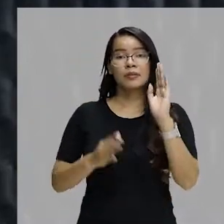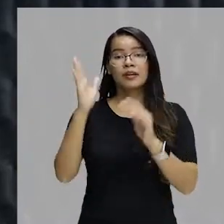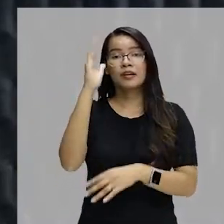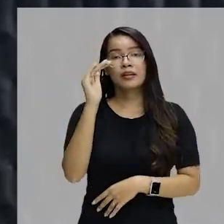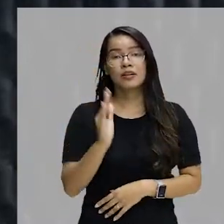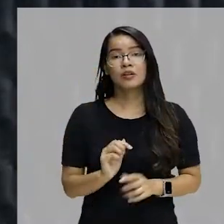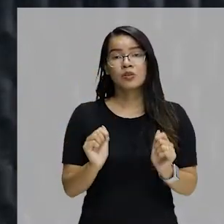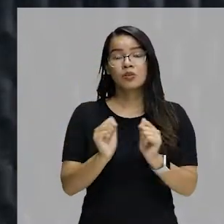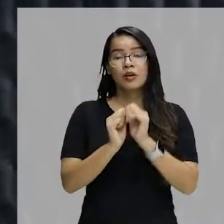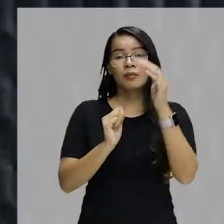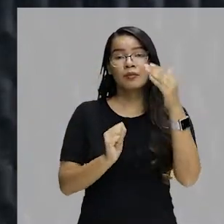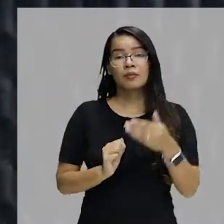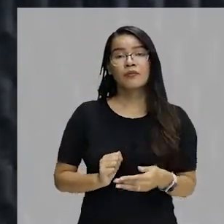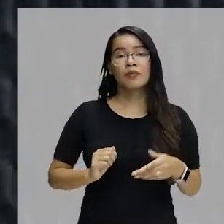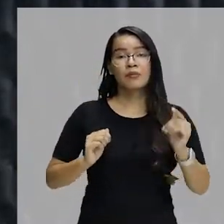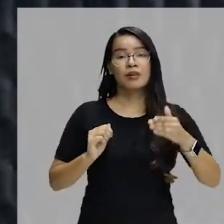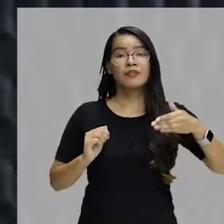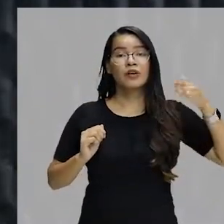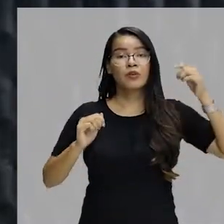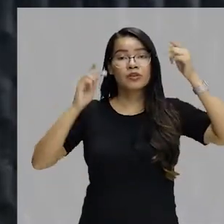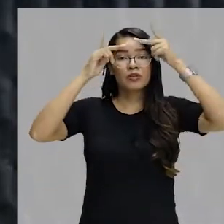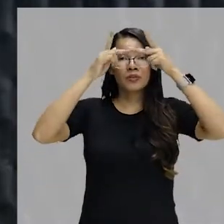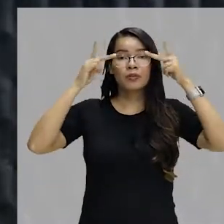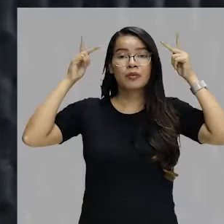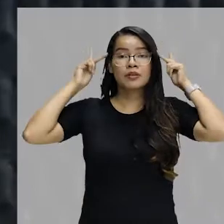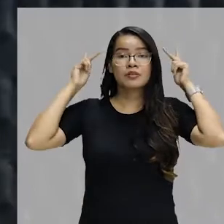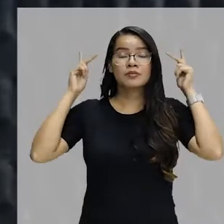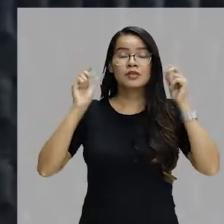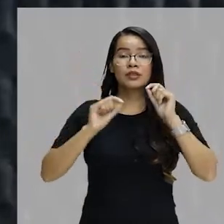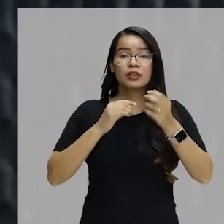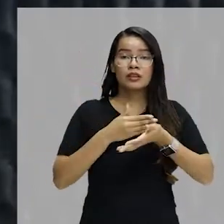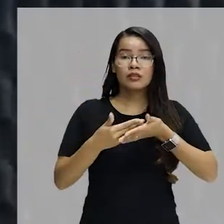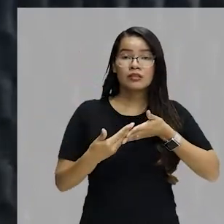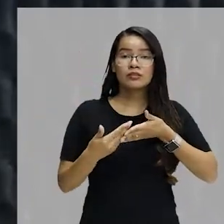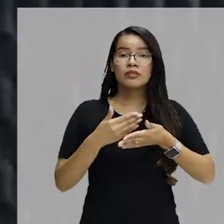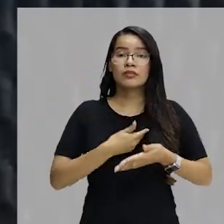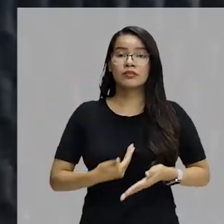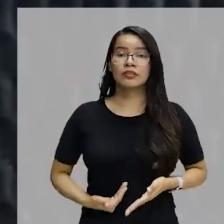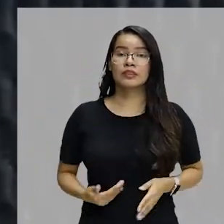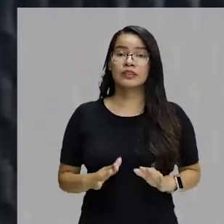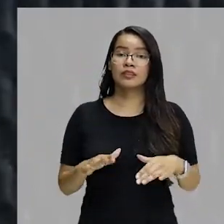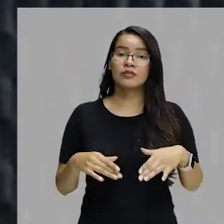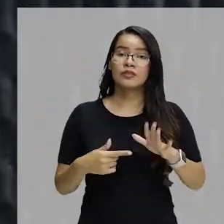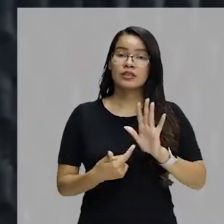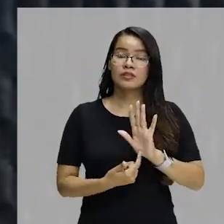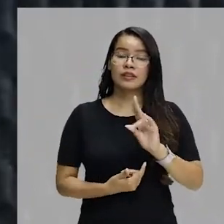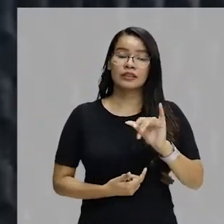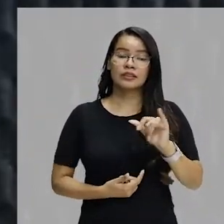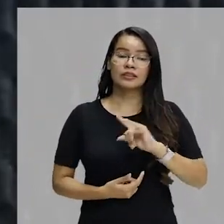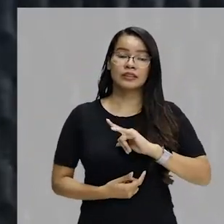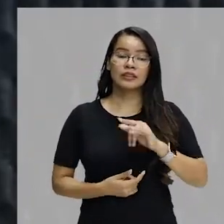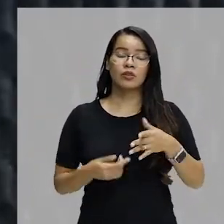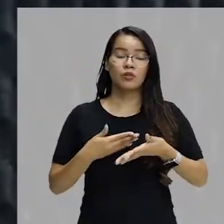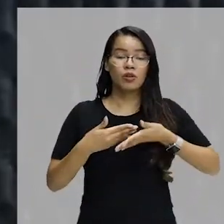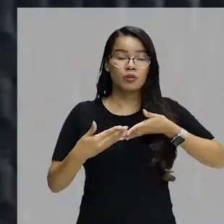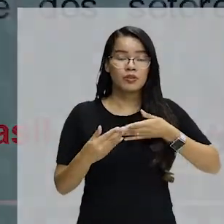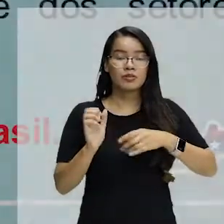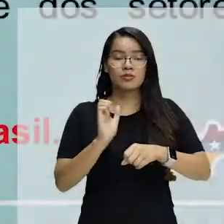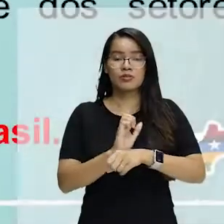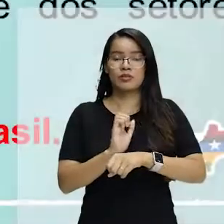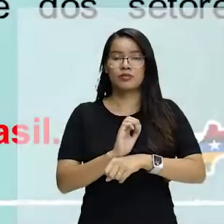regente e de setores portugueses que apoiam esse príncipe regente. A partir dali, você vai ter o nascimento do Estado